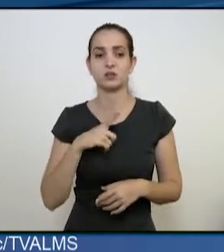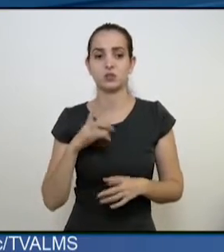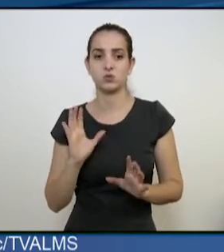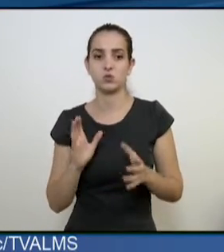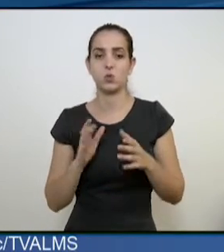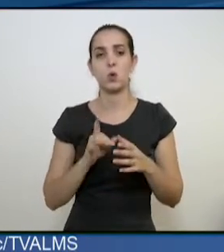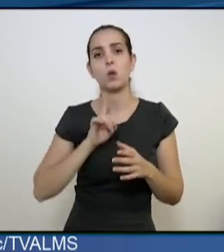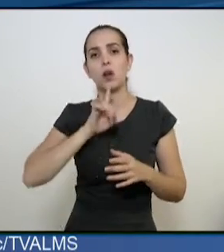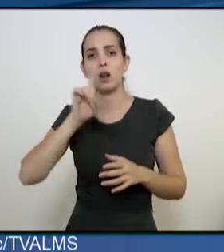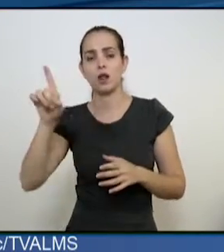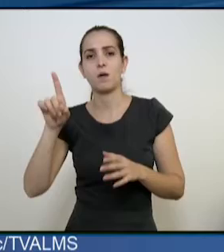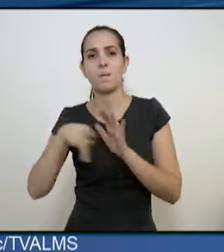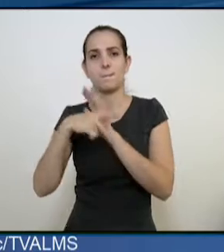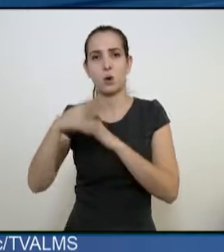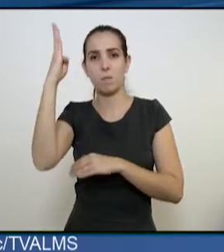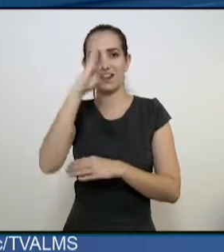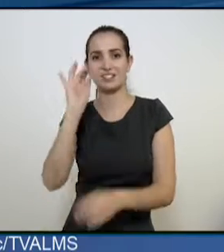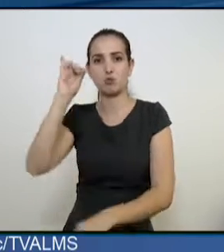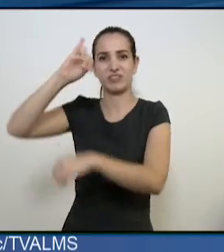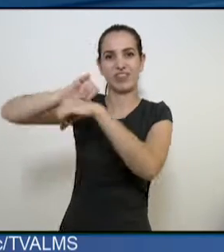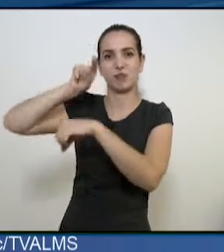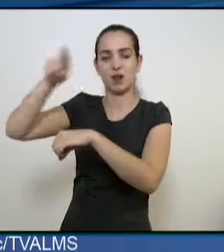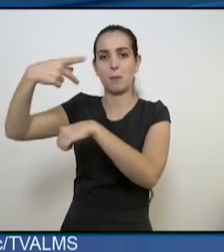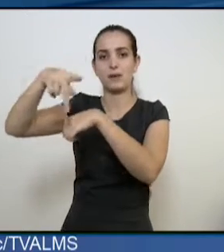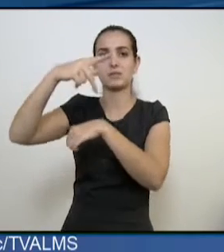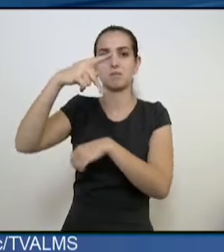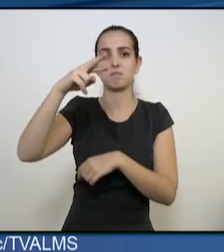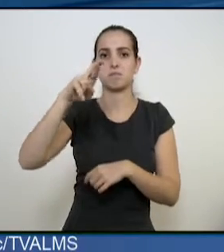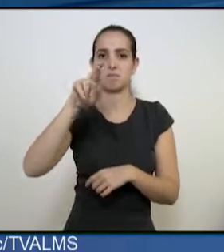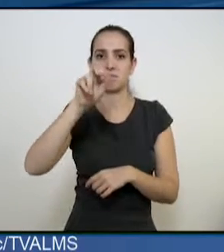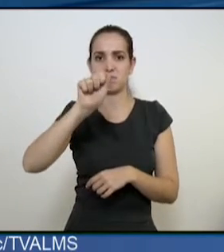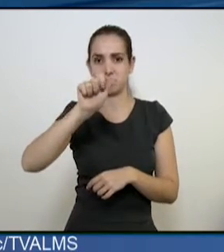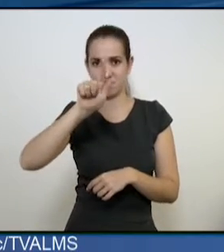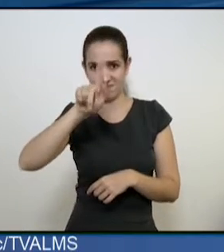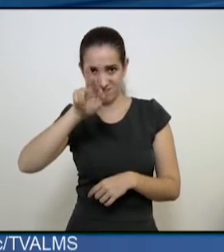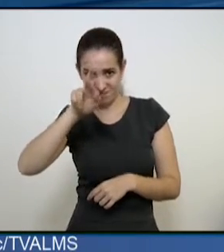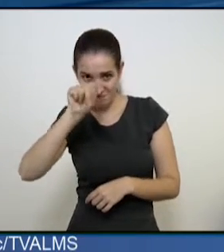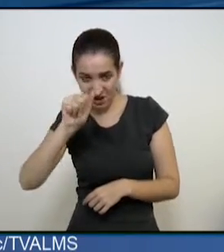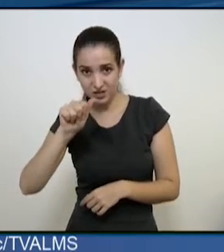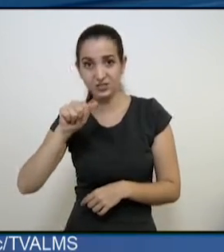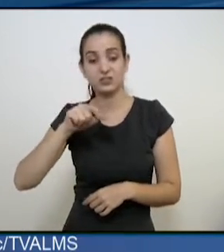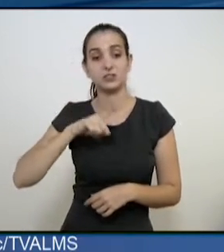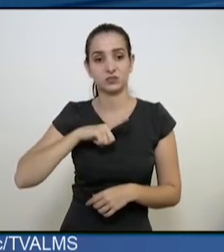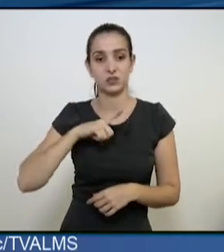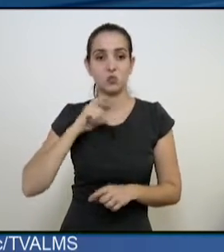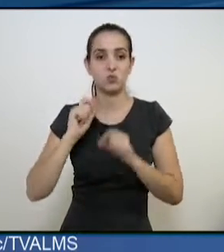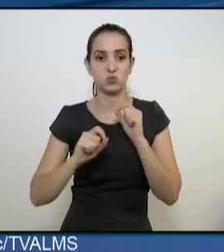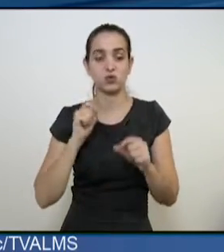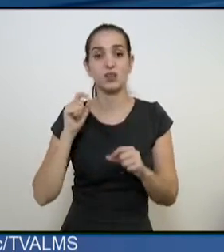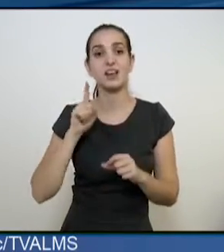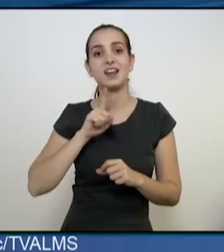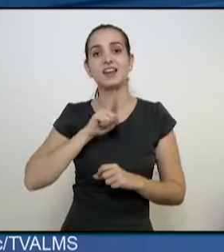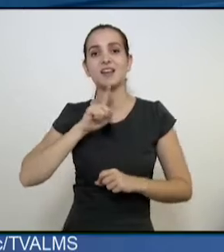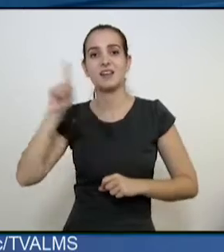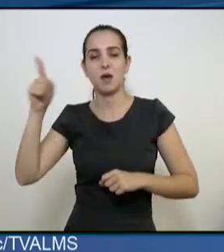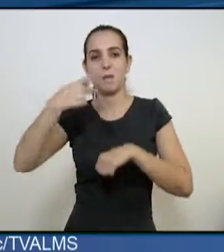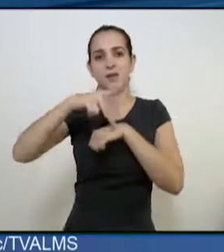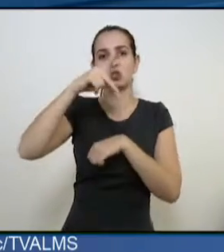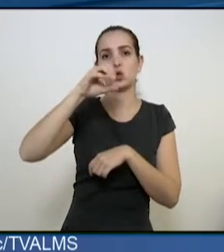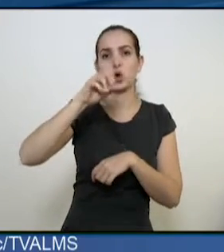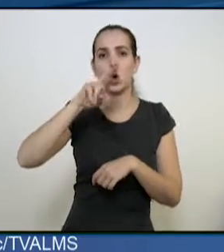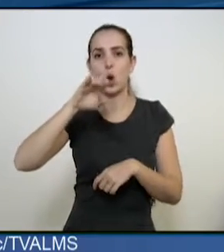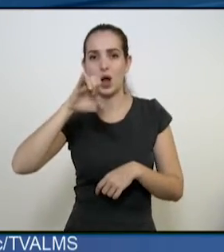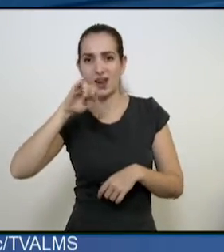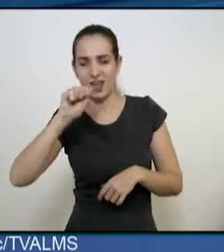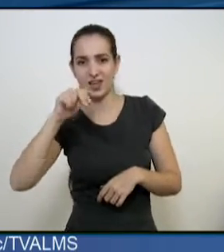Praga, Vossa Excelência viu também, o ditador da Coreia do Norte vai